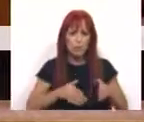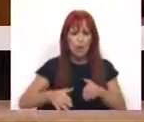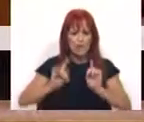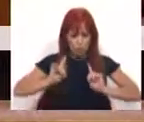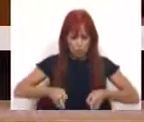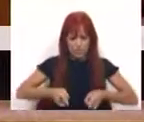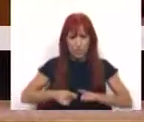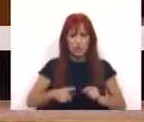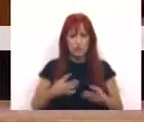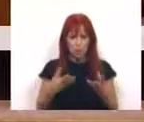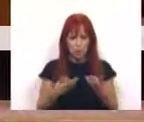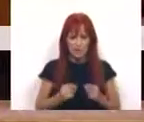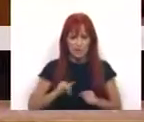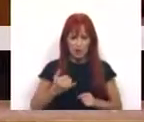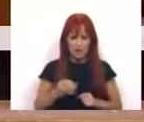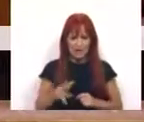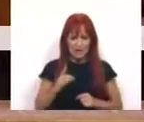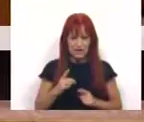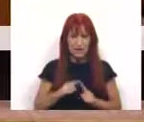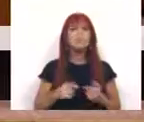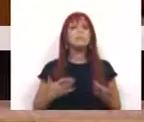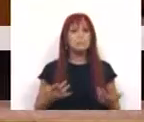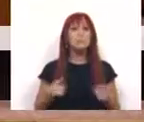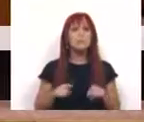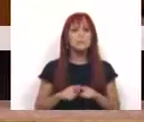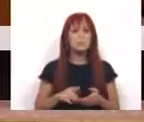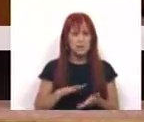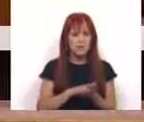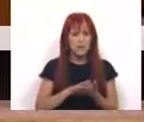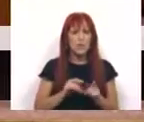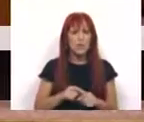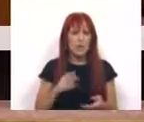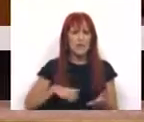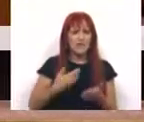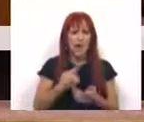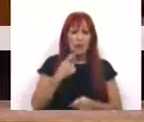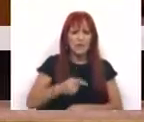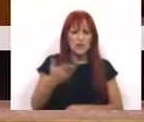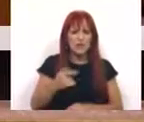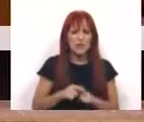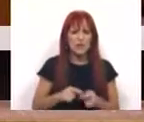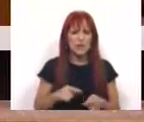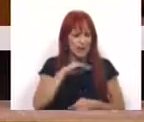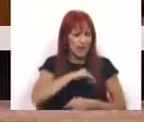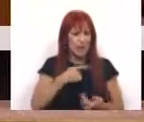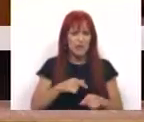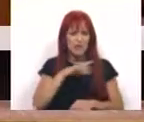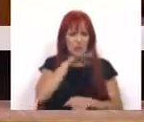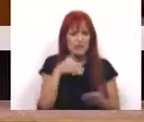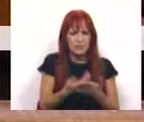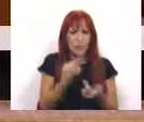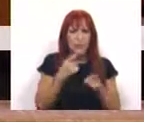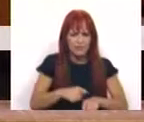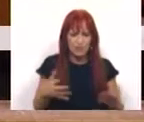caminho iniciado com o Orçamento de 2016, ou seja, assenta na reposição de direitos e rendimentos das